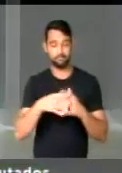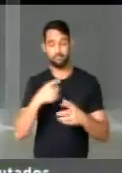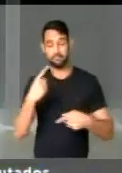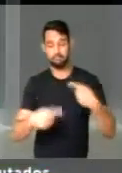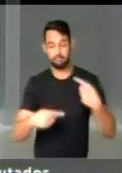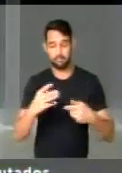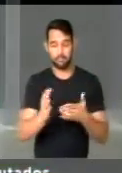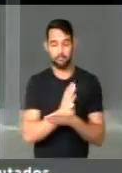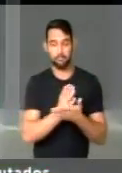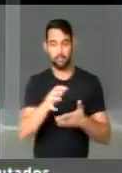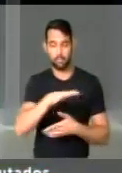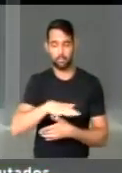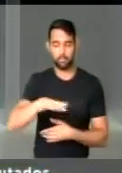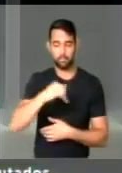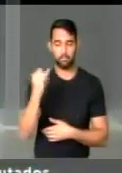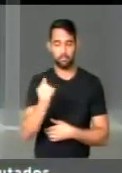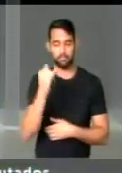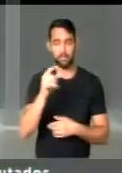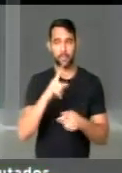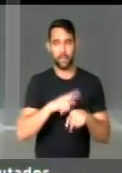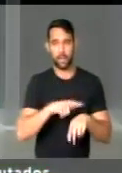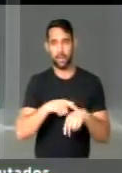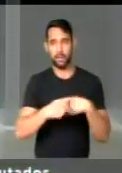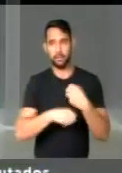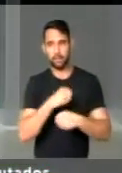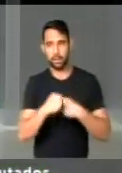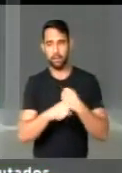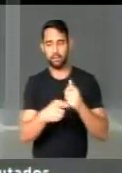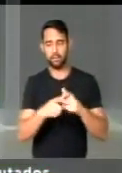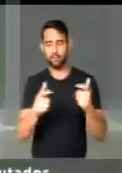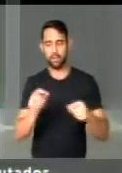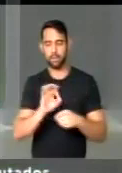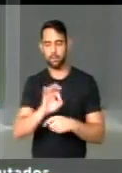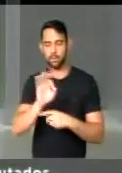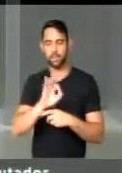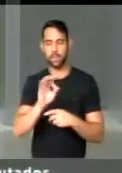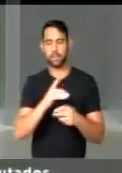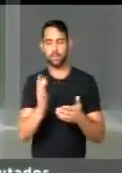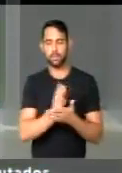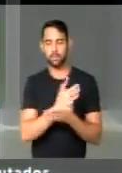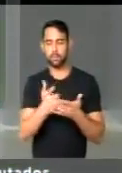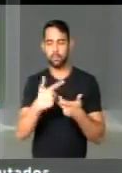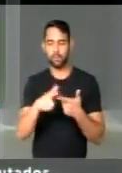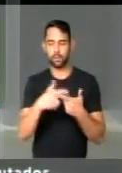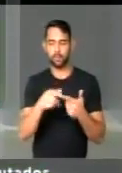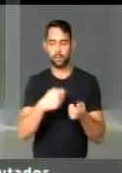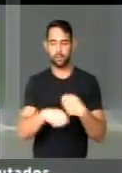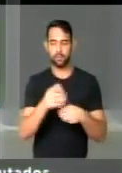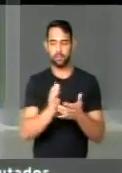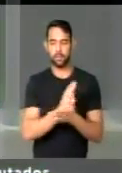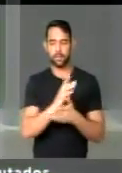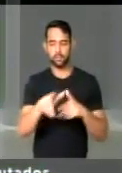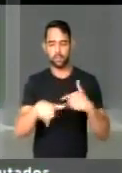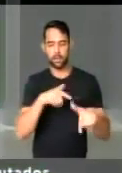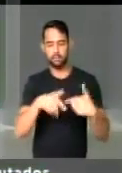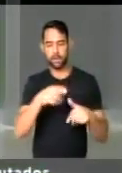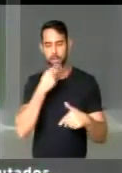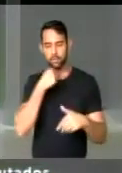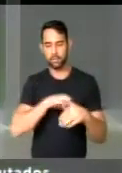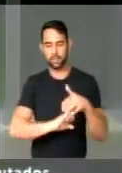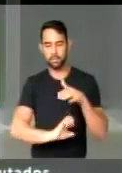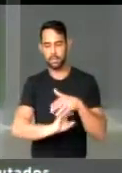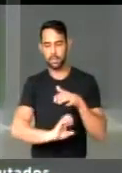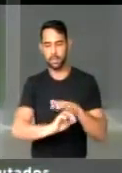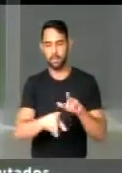um setor importante que cresce a cada ano, apesar da crise, com o esforço e o trabalho dos empresários e